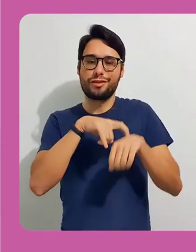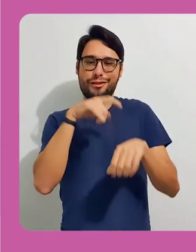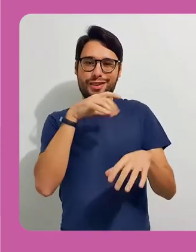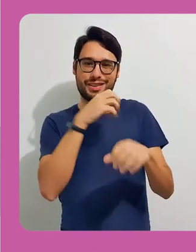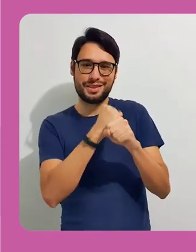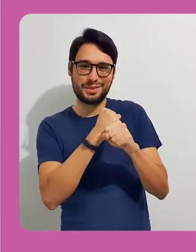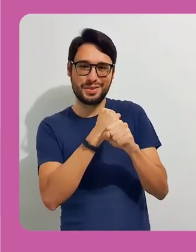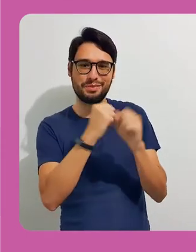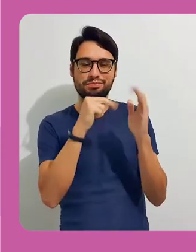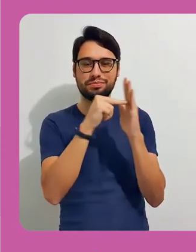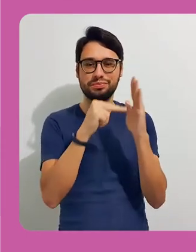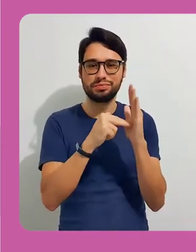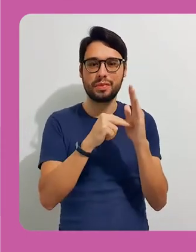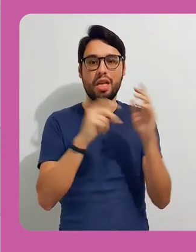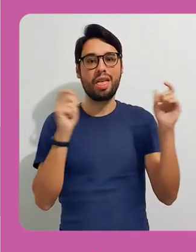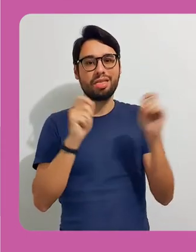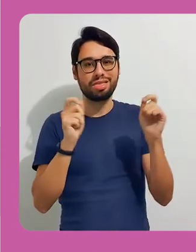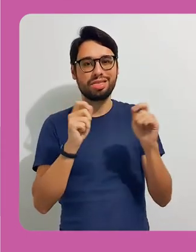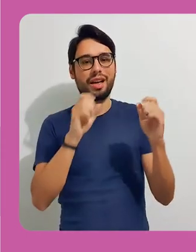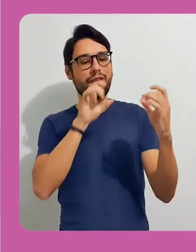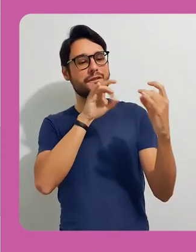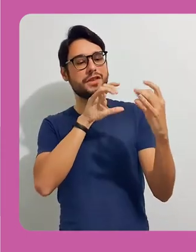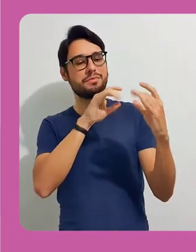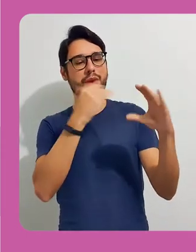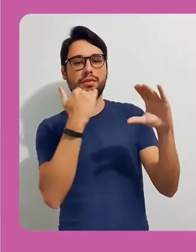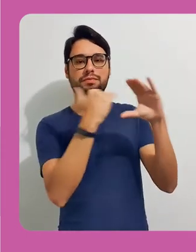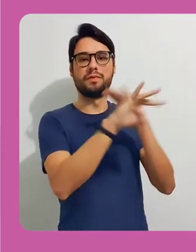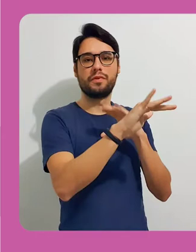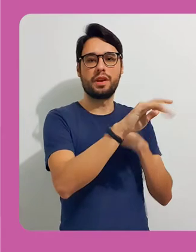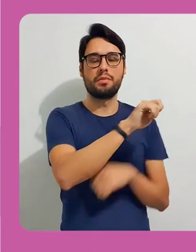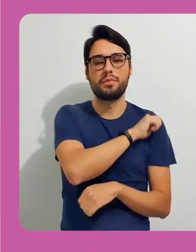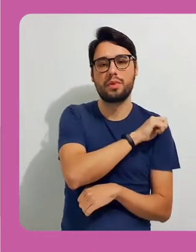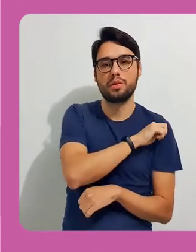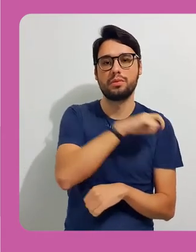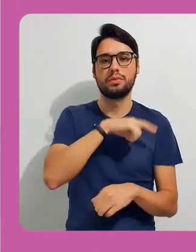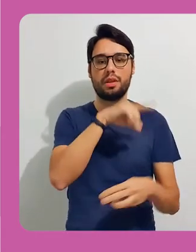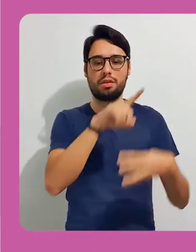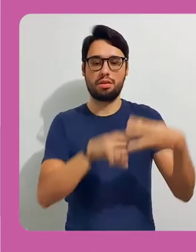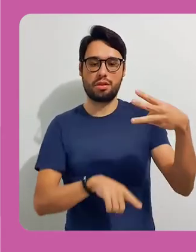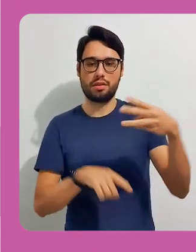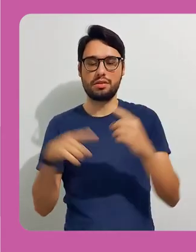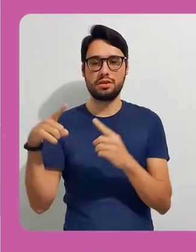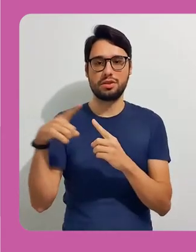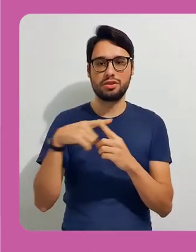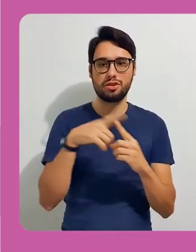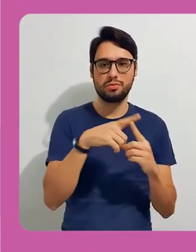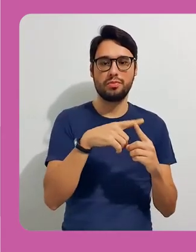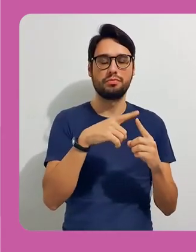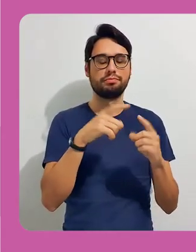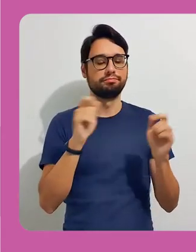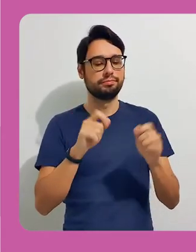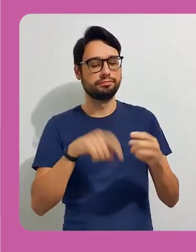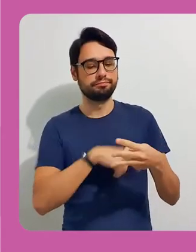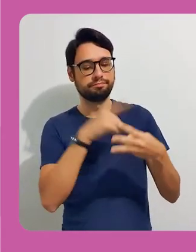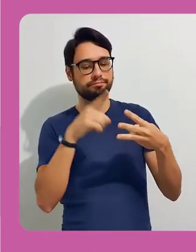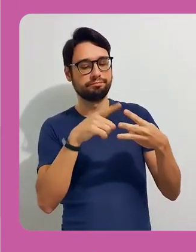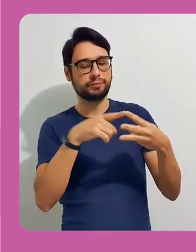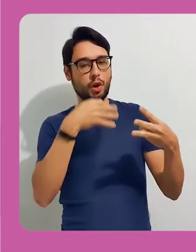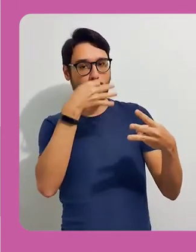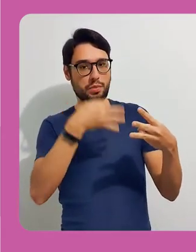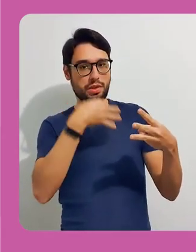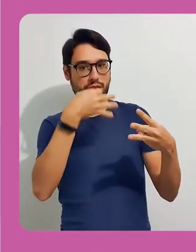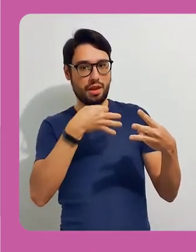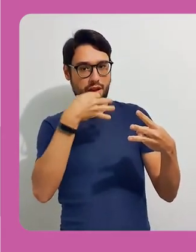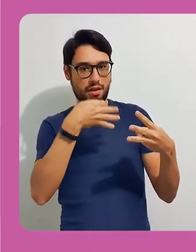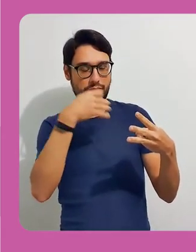o feedback que é o feedback na hora de você dar uma nota você pode retornar para o aluno esse feedback para